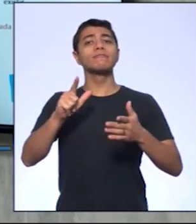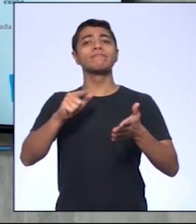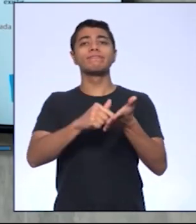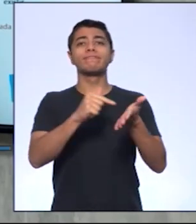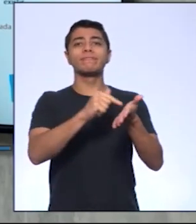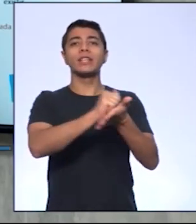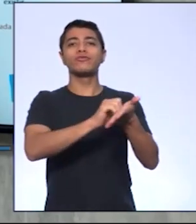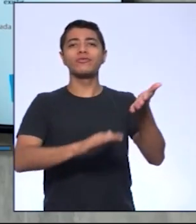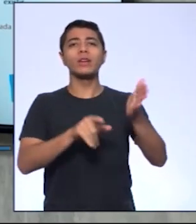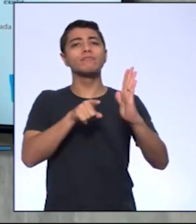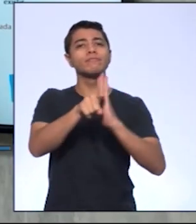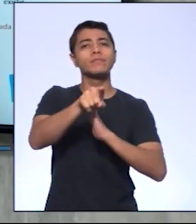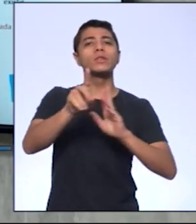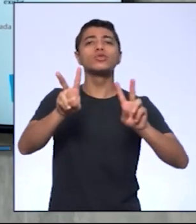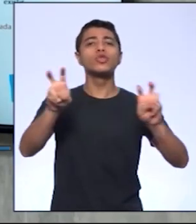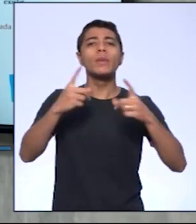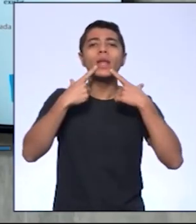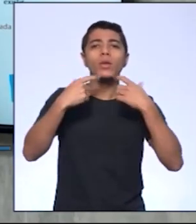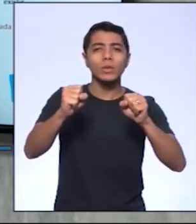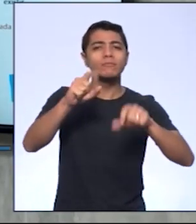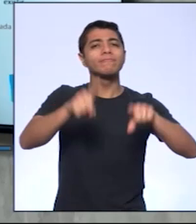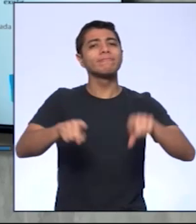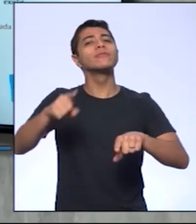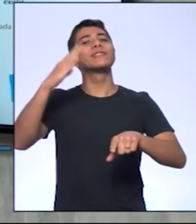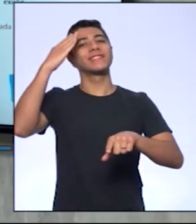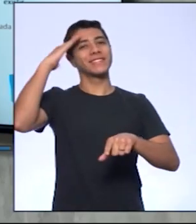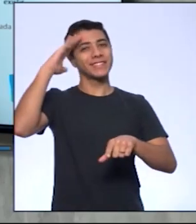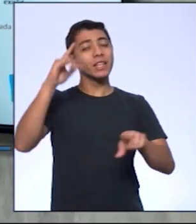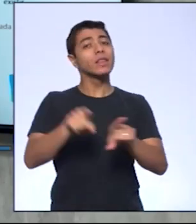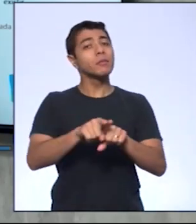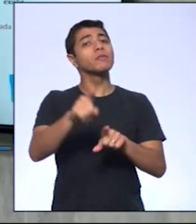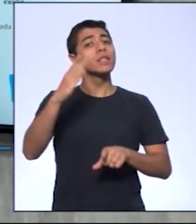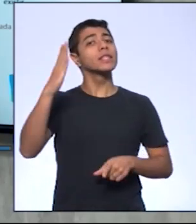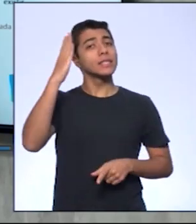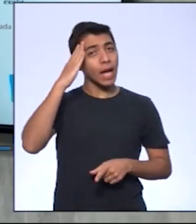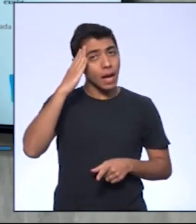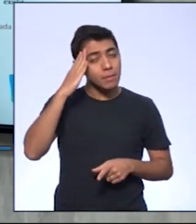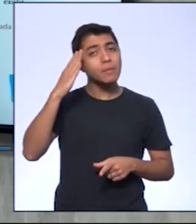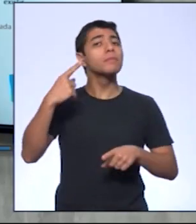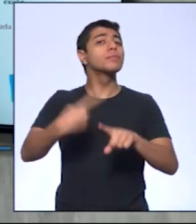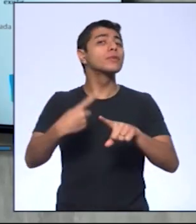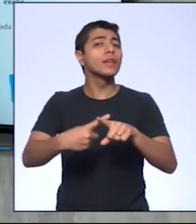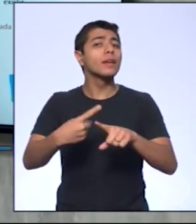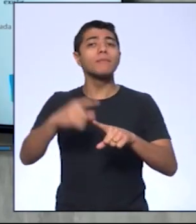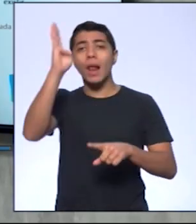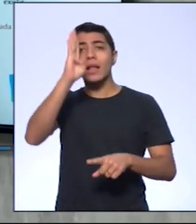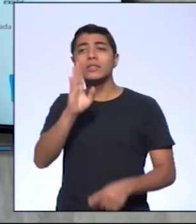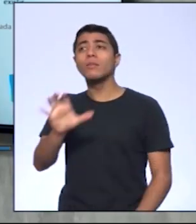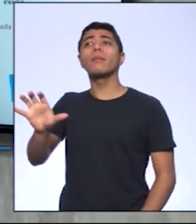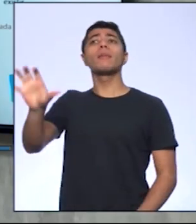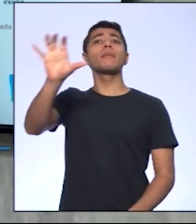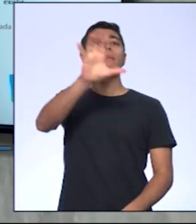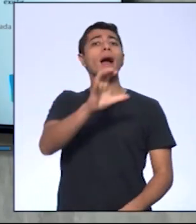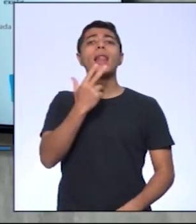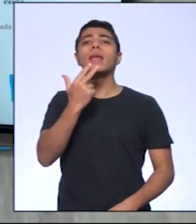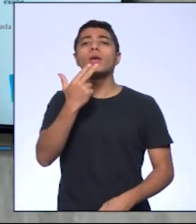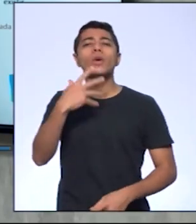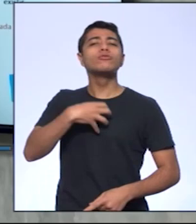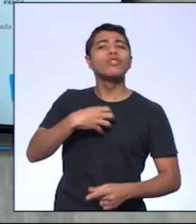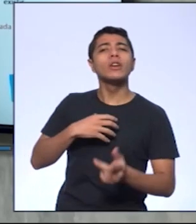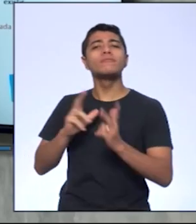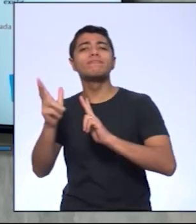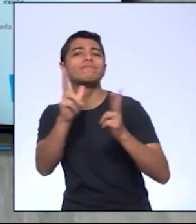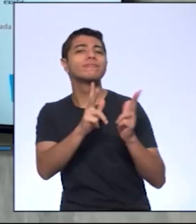agora você consiga também entender um pouco melhor porque nas diferentes regiões e situações do Brasil nós nos comunicamos de forma